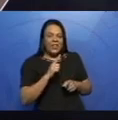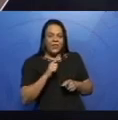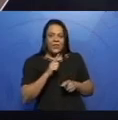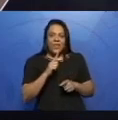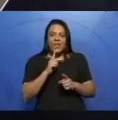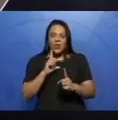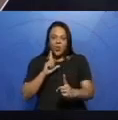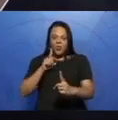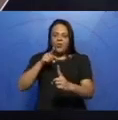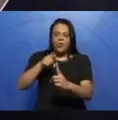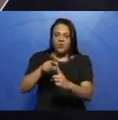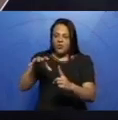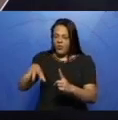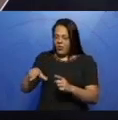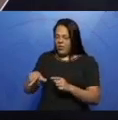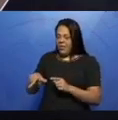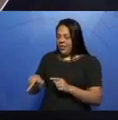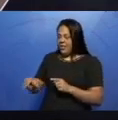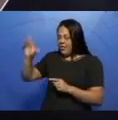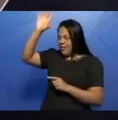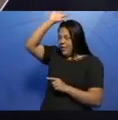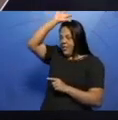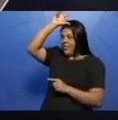do lado,